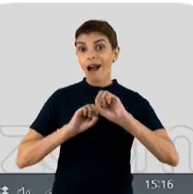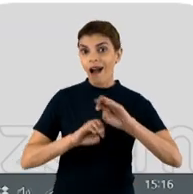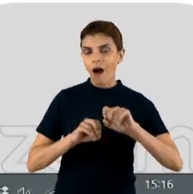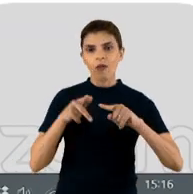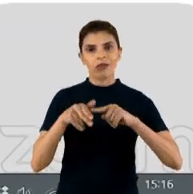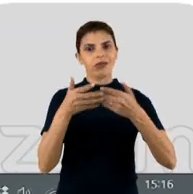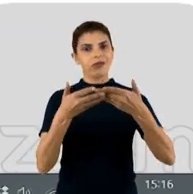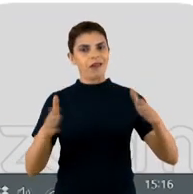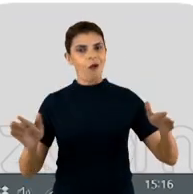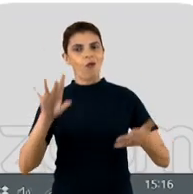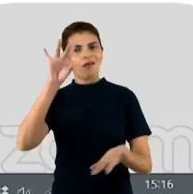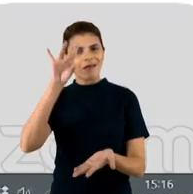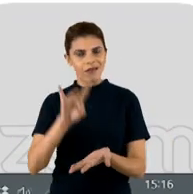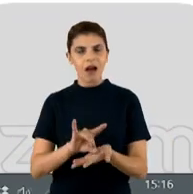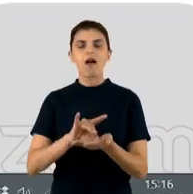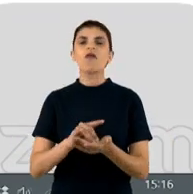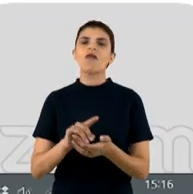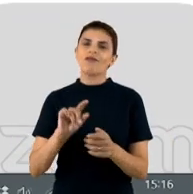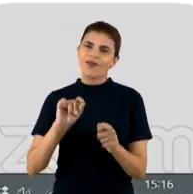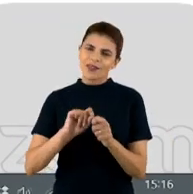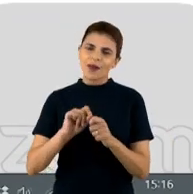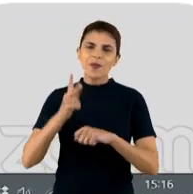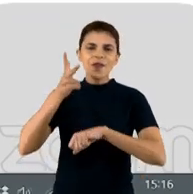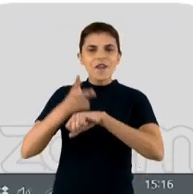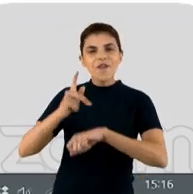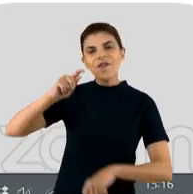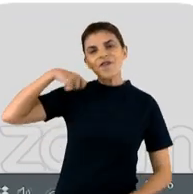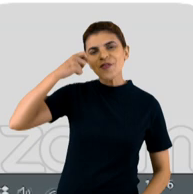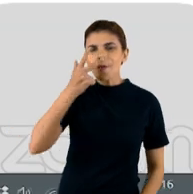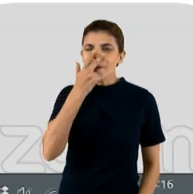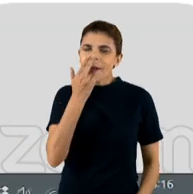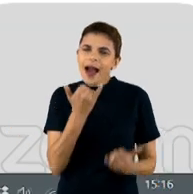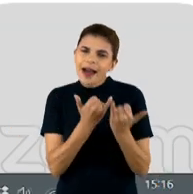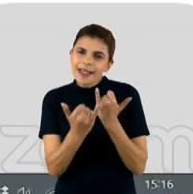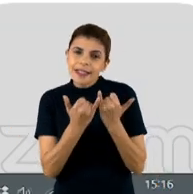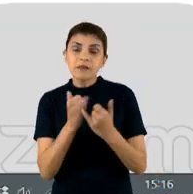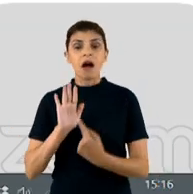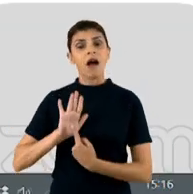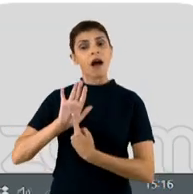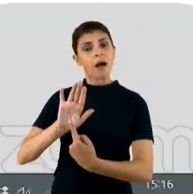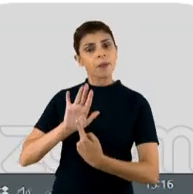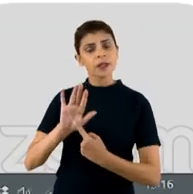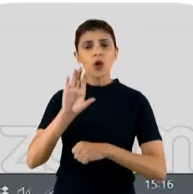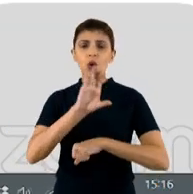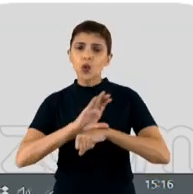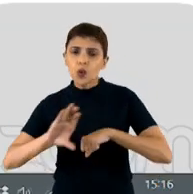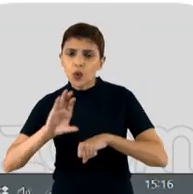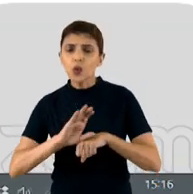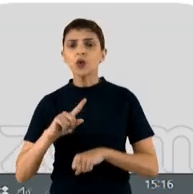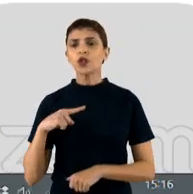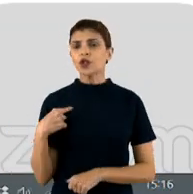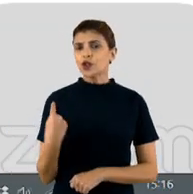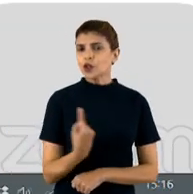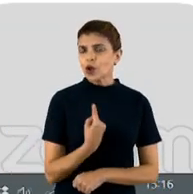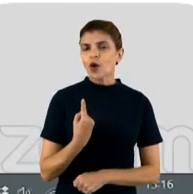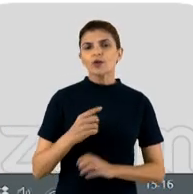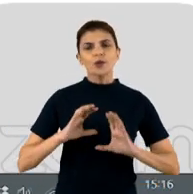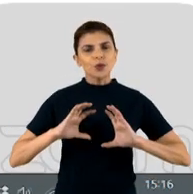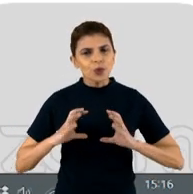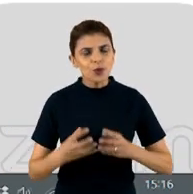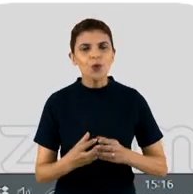Na aula inaugural, nós fizemos um vídeo parecido como esse, com a apresentação do curso, com as nossas